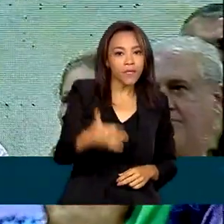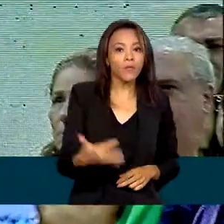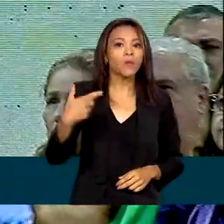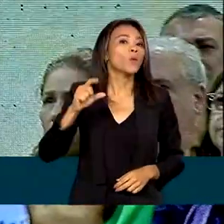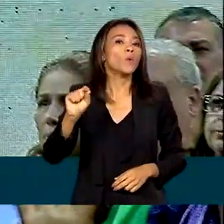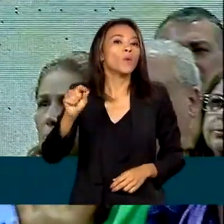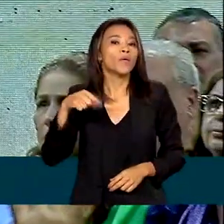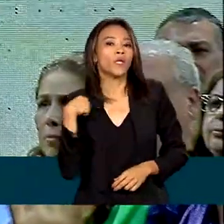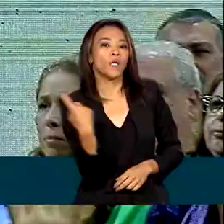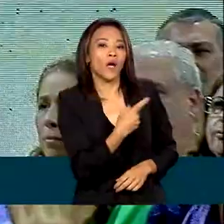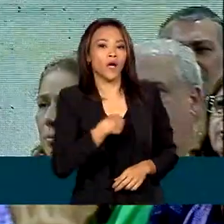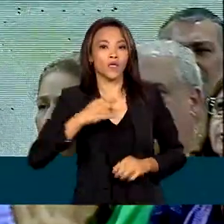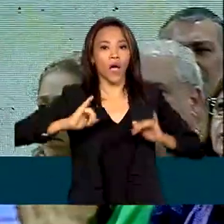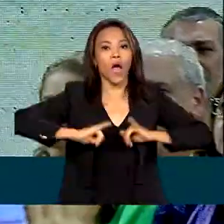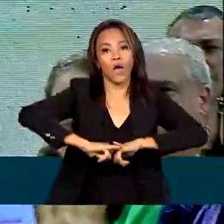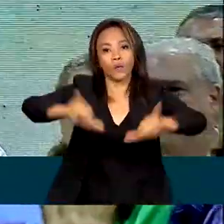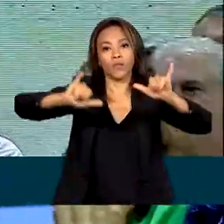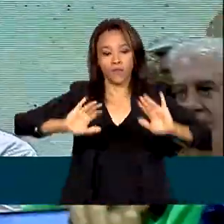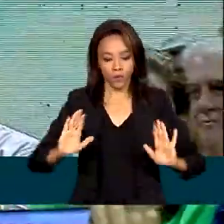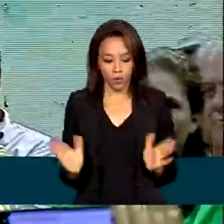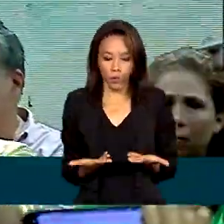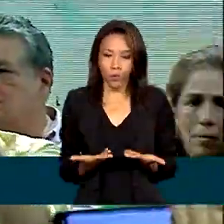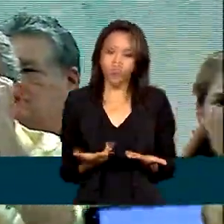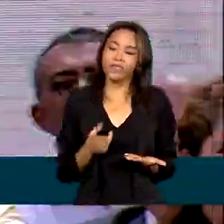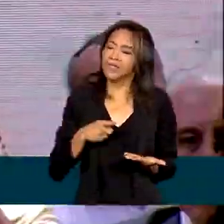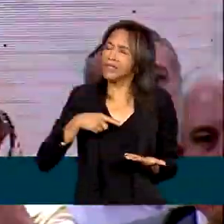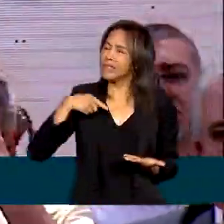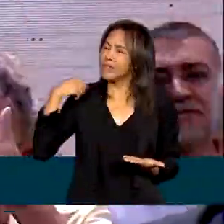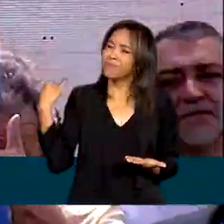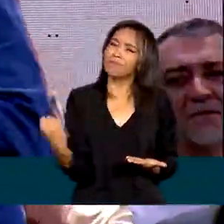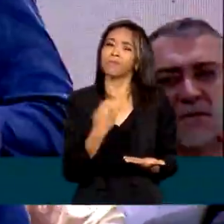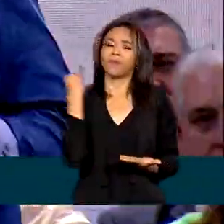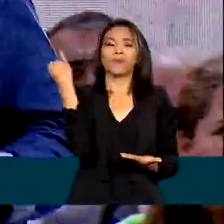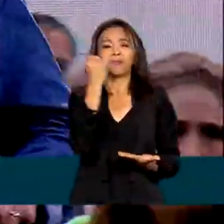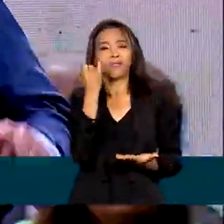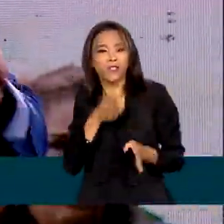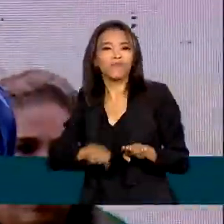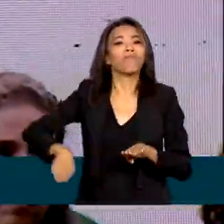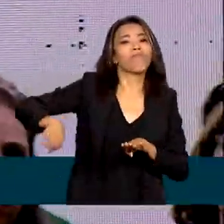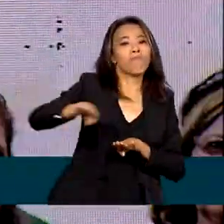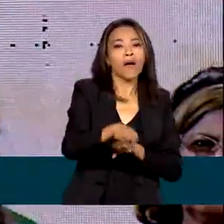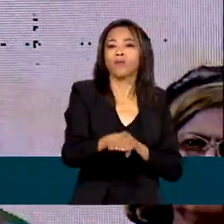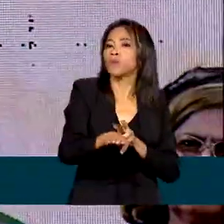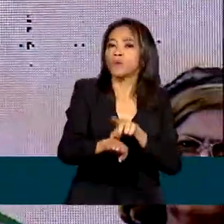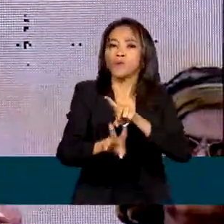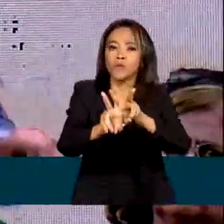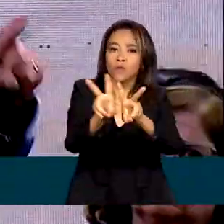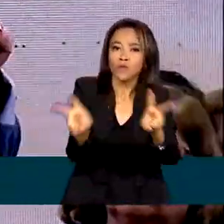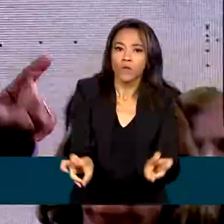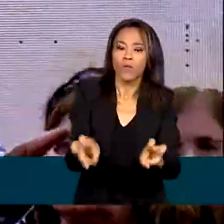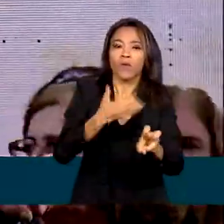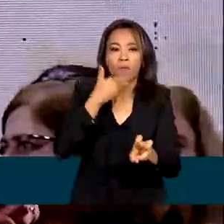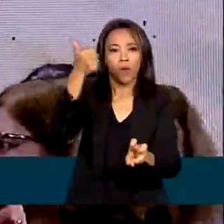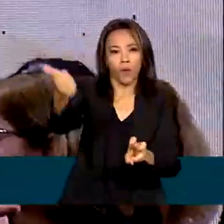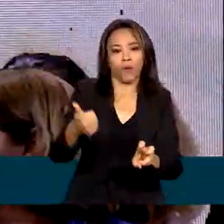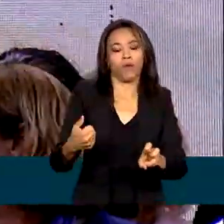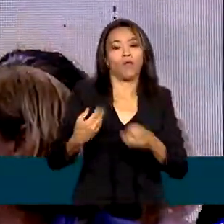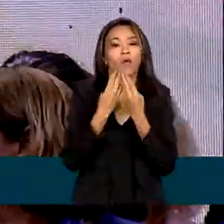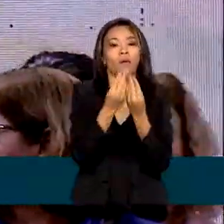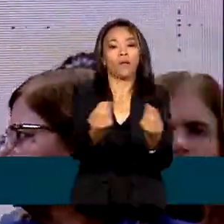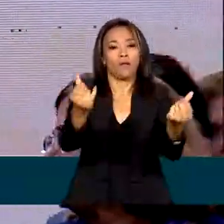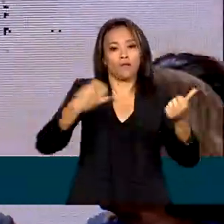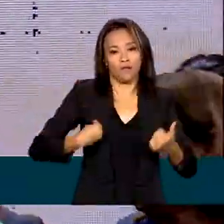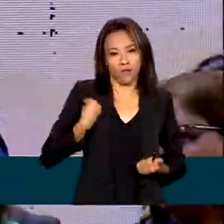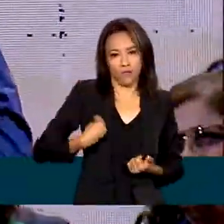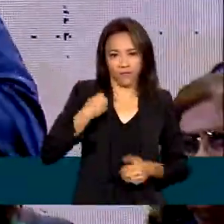hoje é um passo muito importante na melhoria da qualidade de vida do povo brasileiro